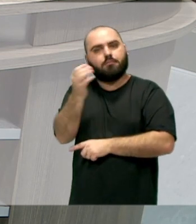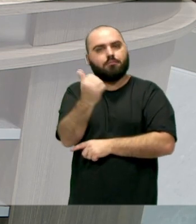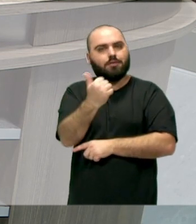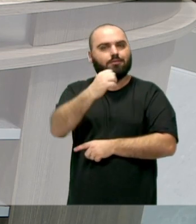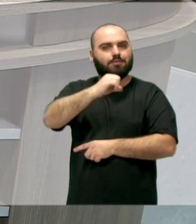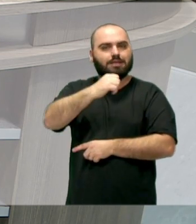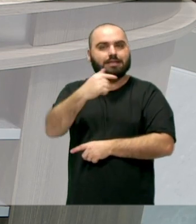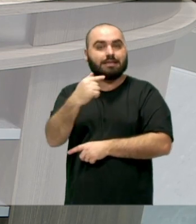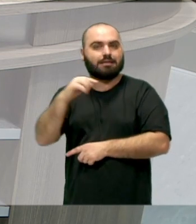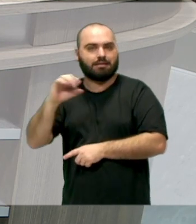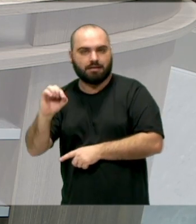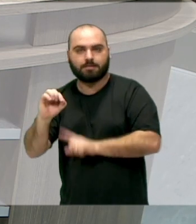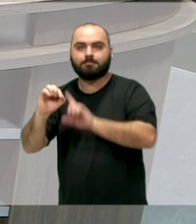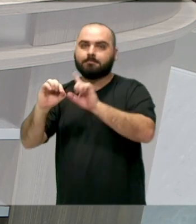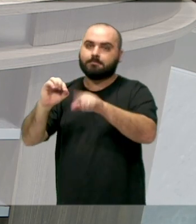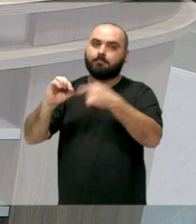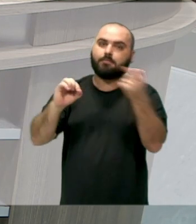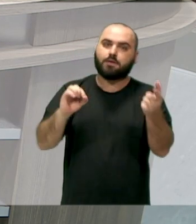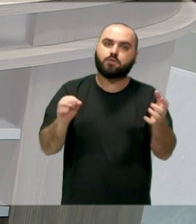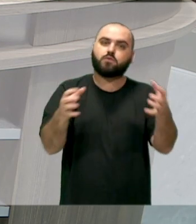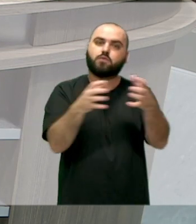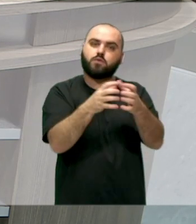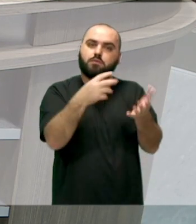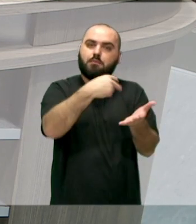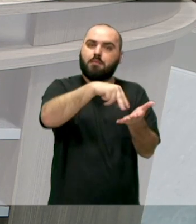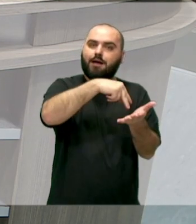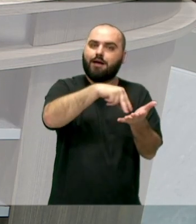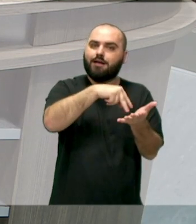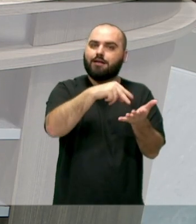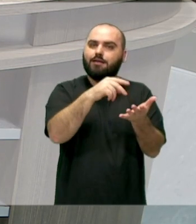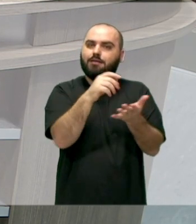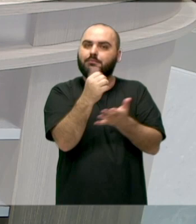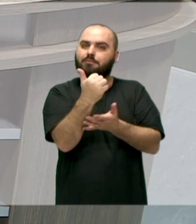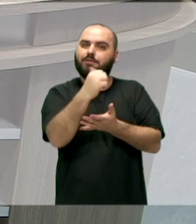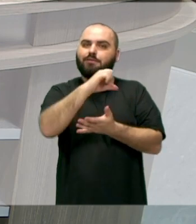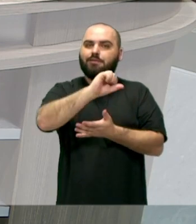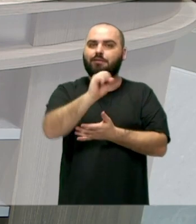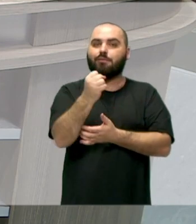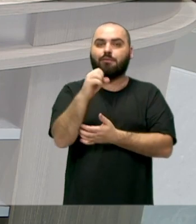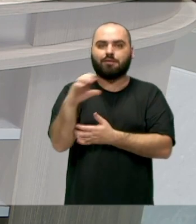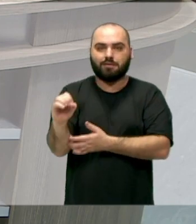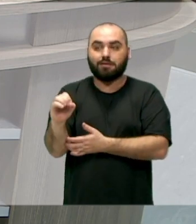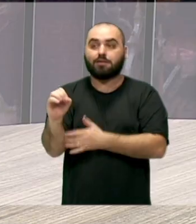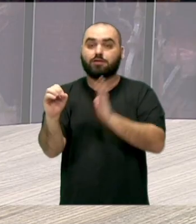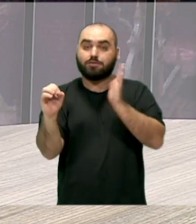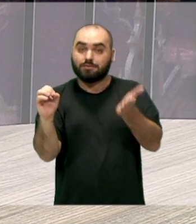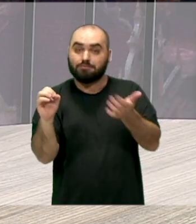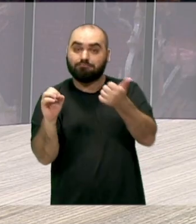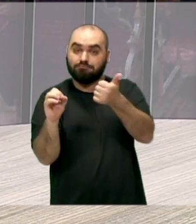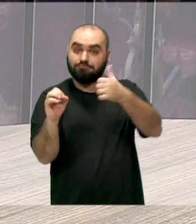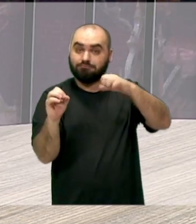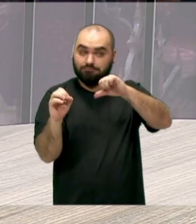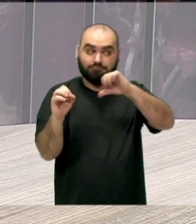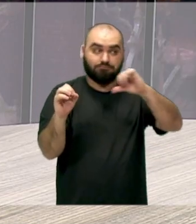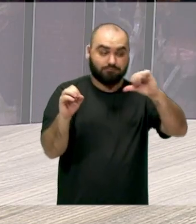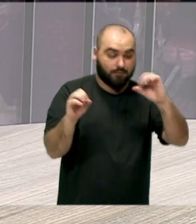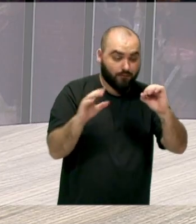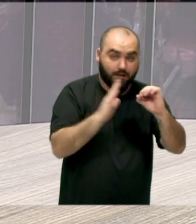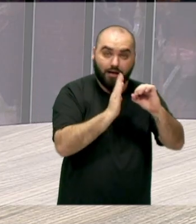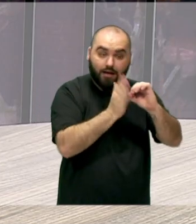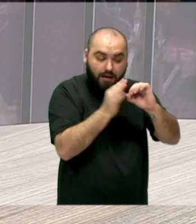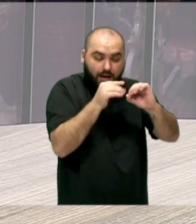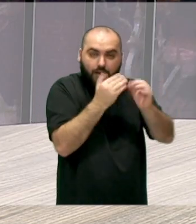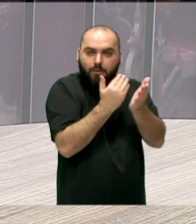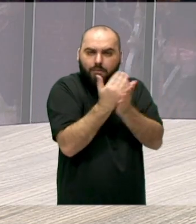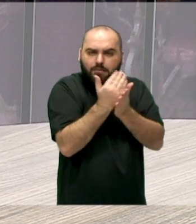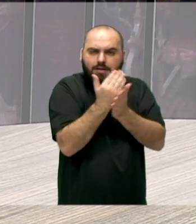70, depois vem o surgimento das bandas de baile na década de 80, na década de 90 já começa essa